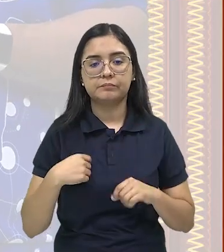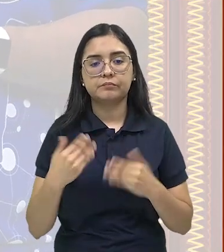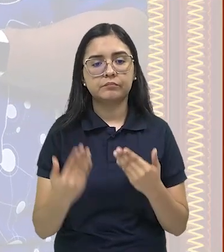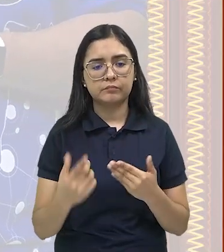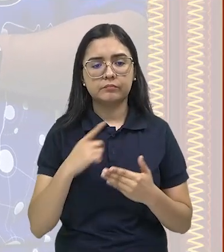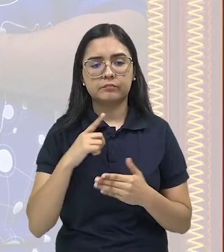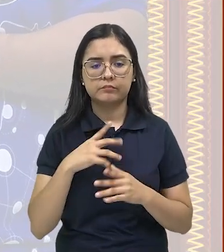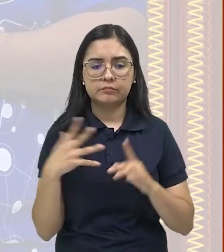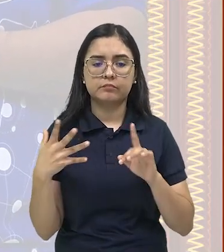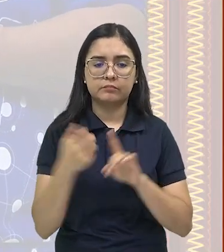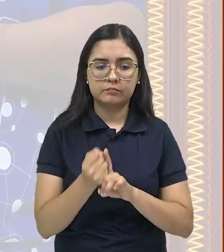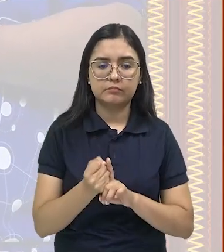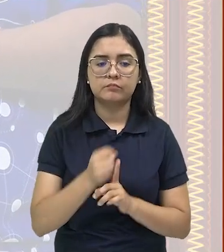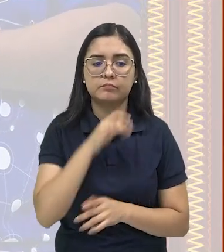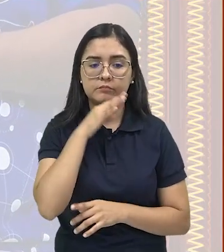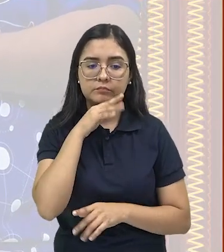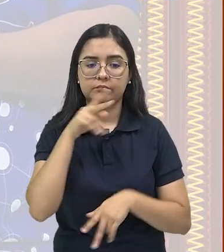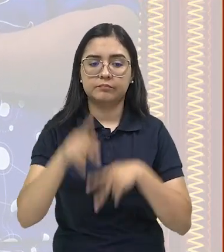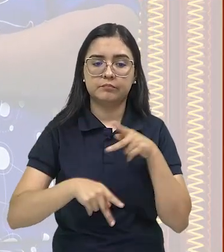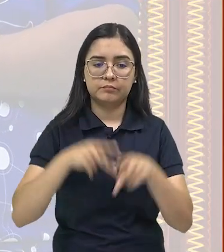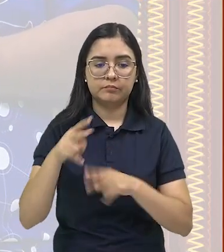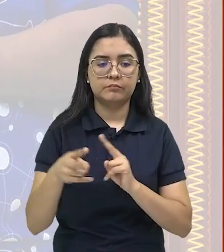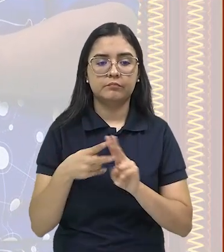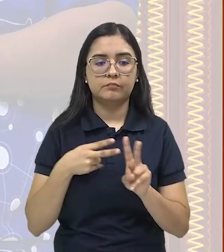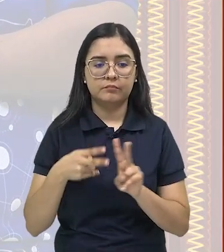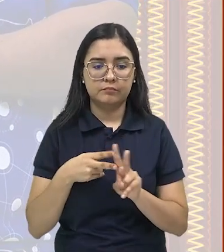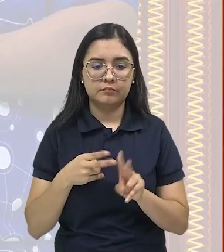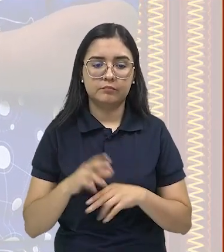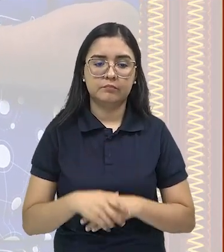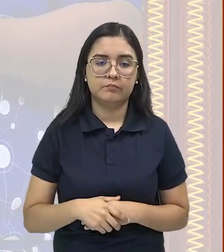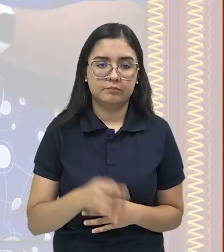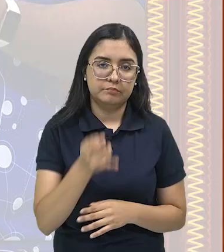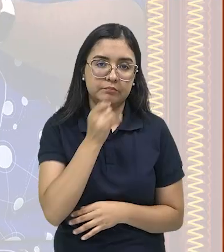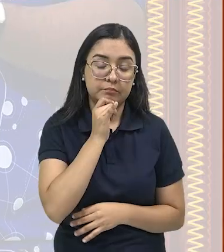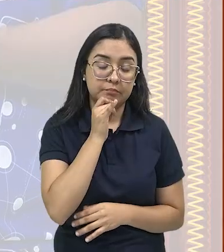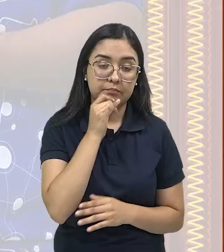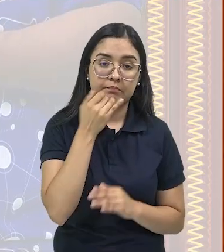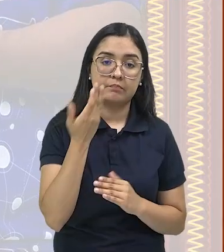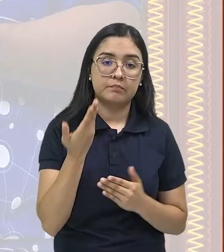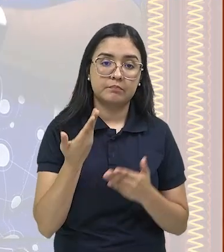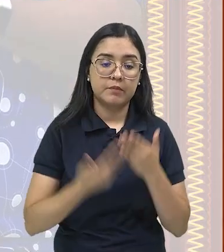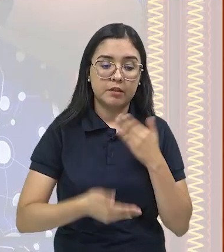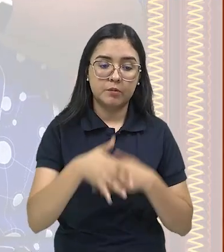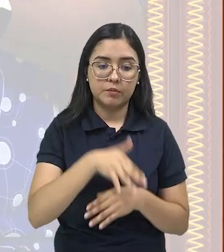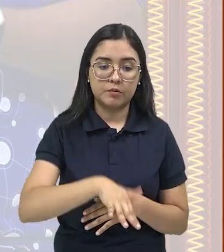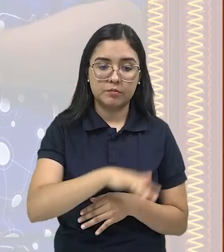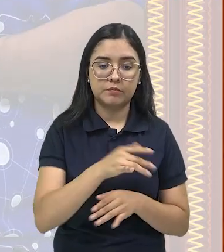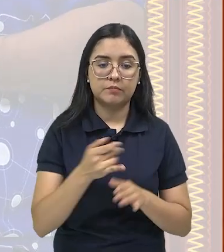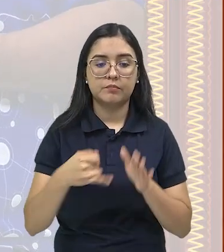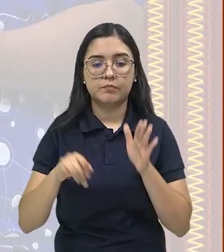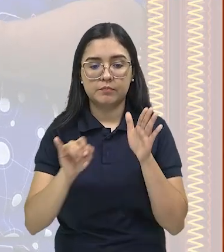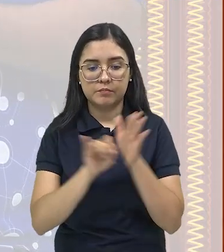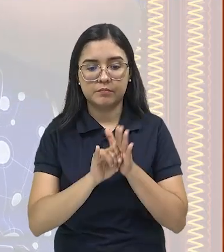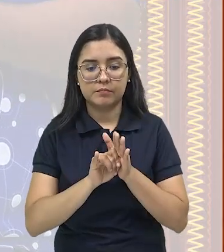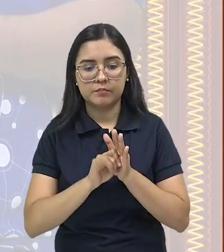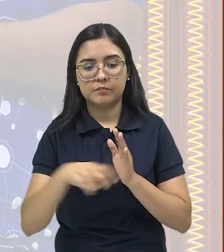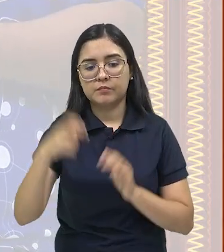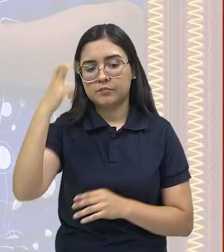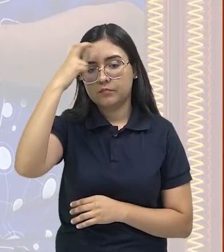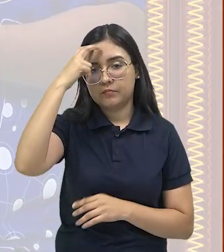geraram impactos negativos para os povos indígenas, como a perda de terras, identidade cultural